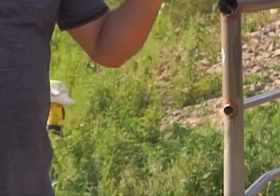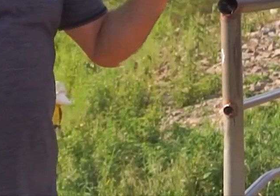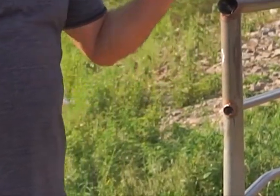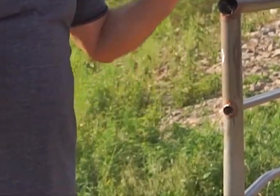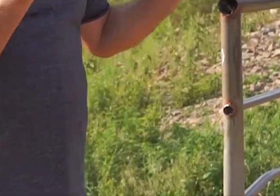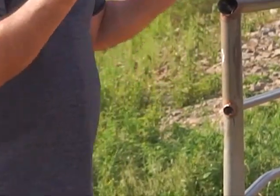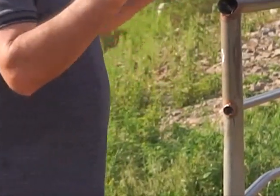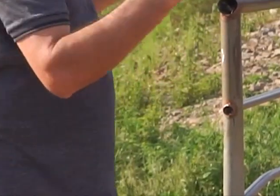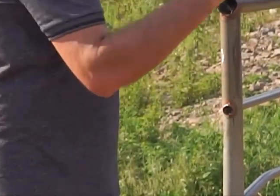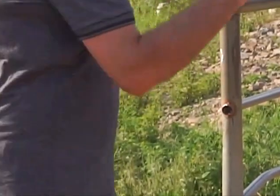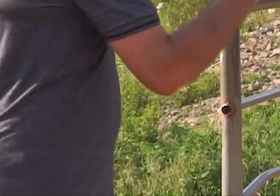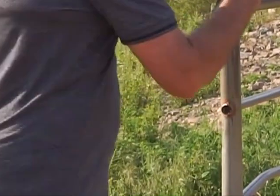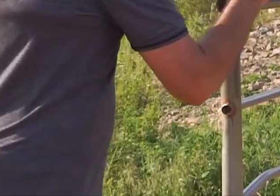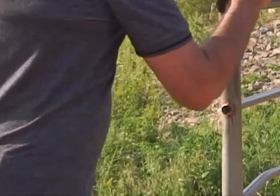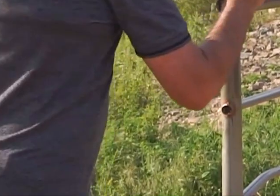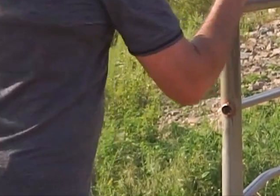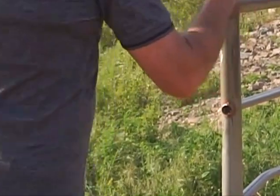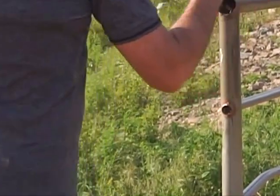eu vou dar a volta.